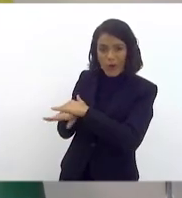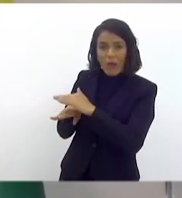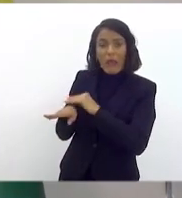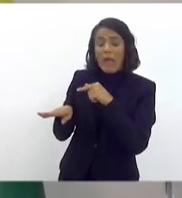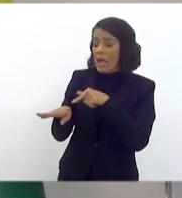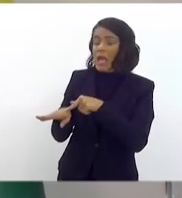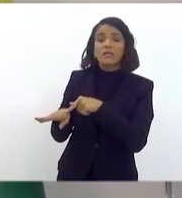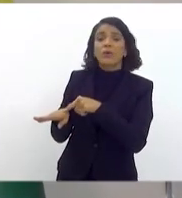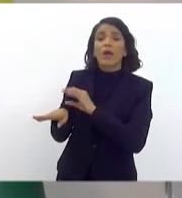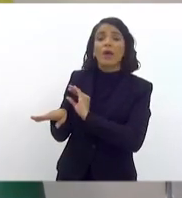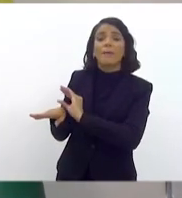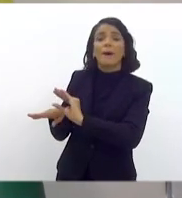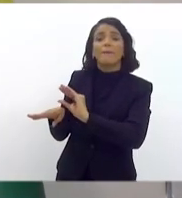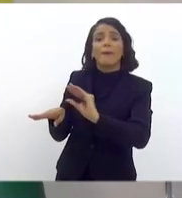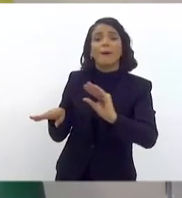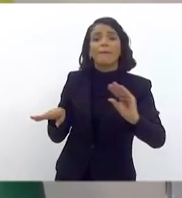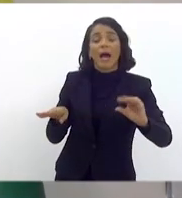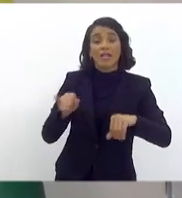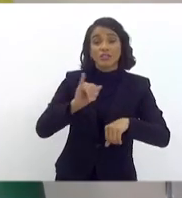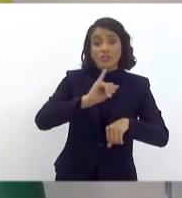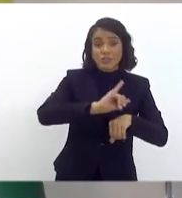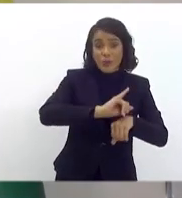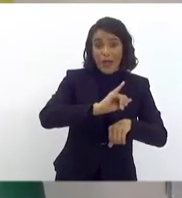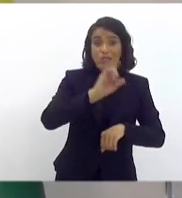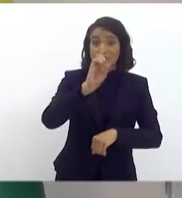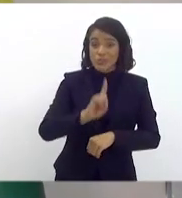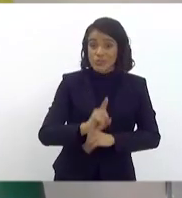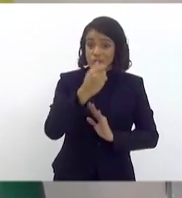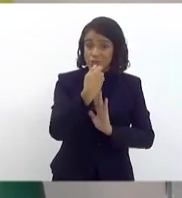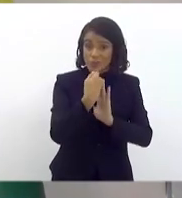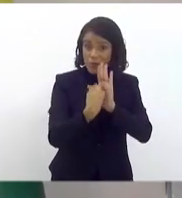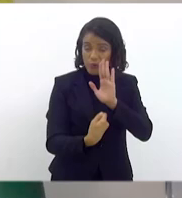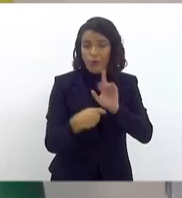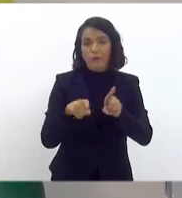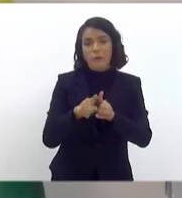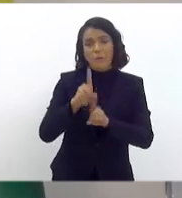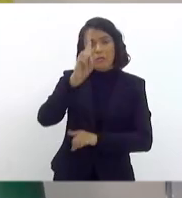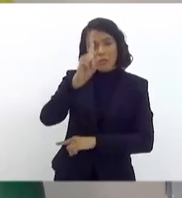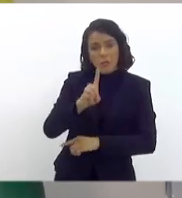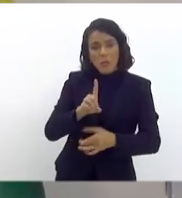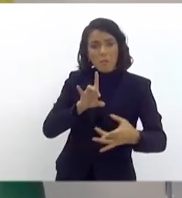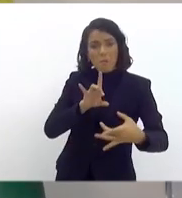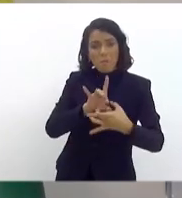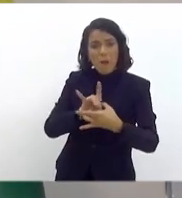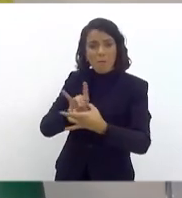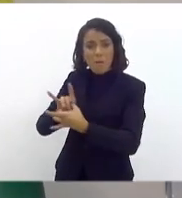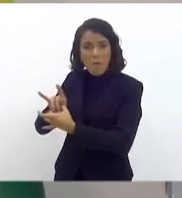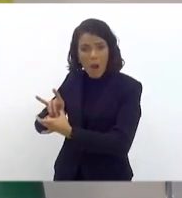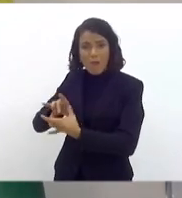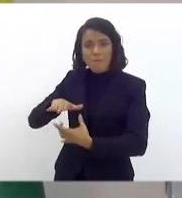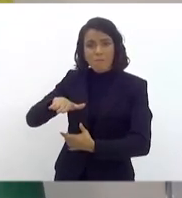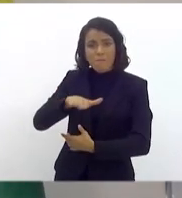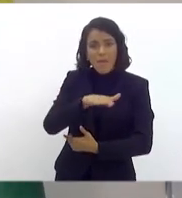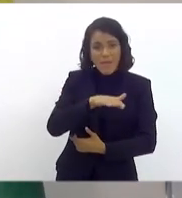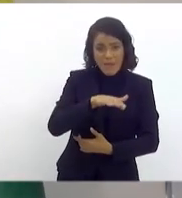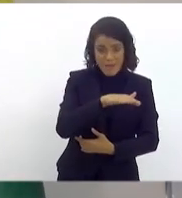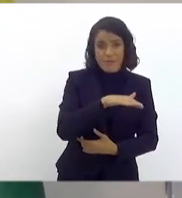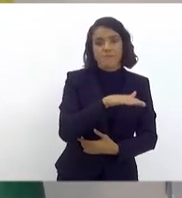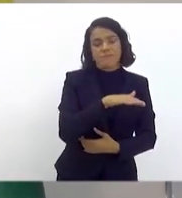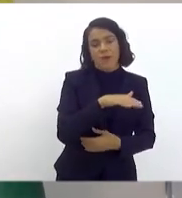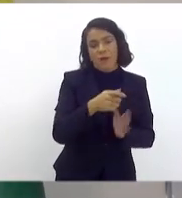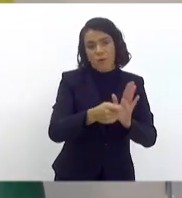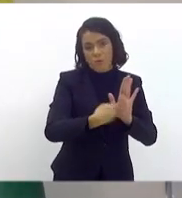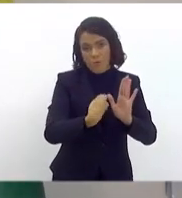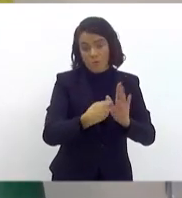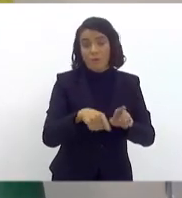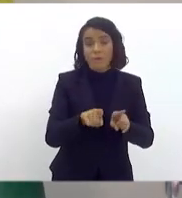são distribuídos aos titulares de direitos de autor e de direitos conexos dentro da mesma rúbrica em que foram arrecadados